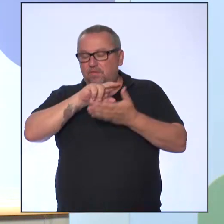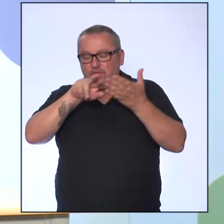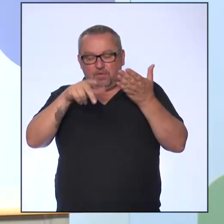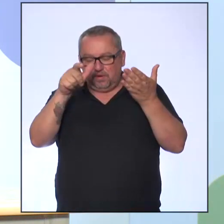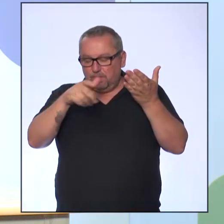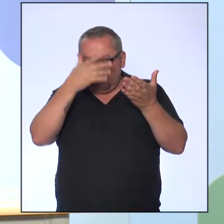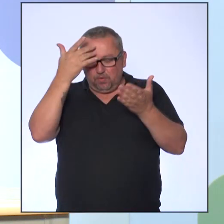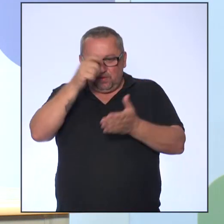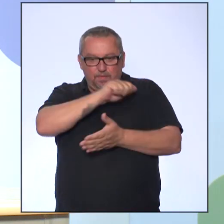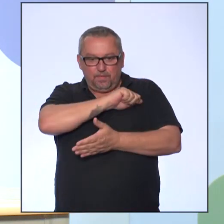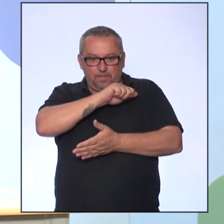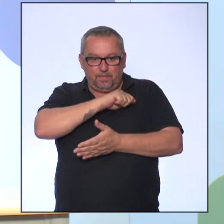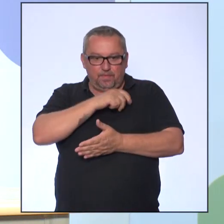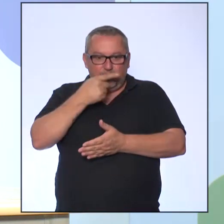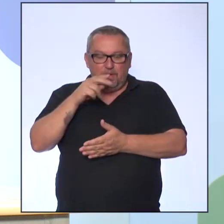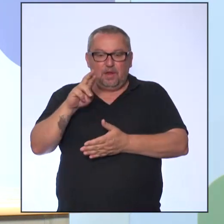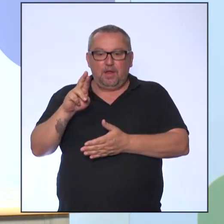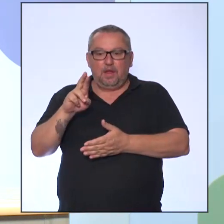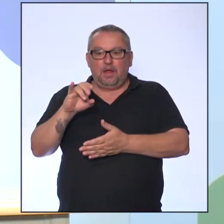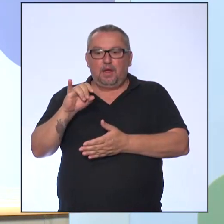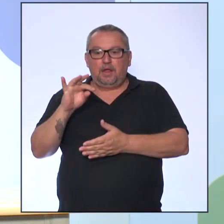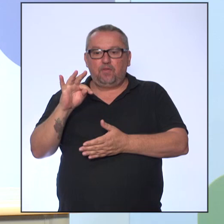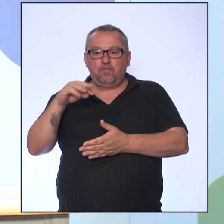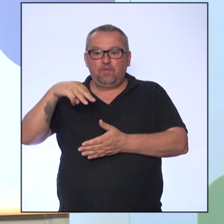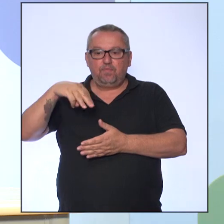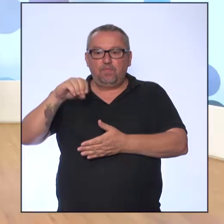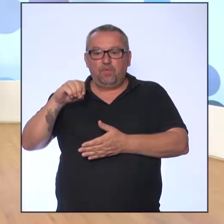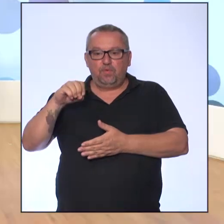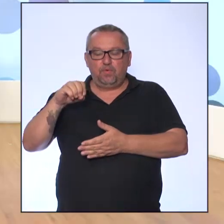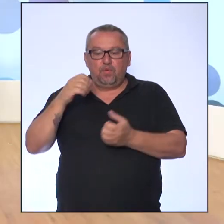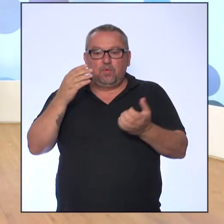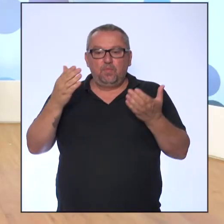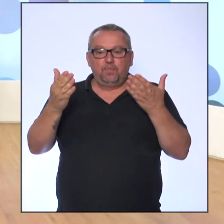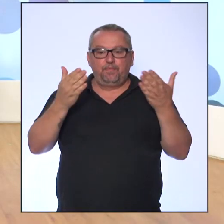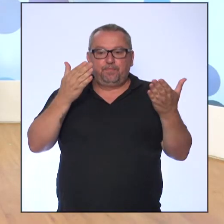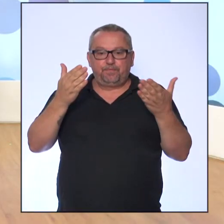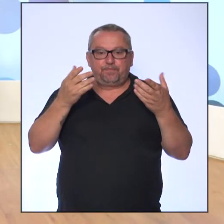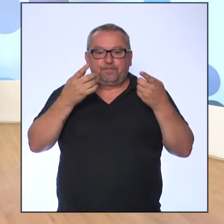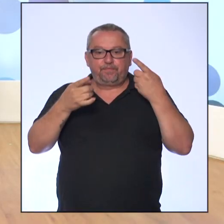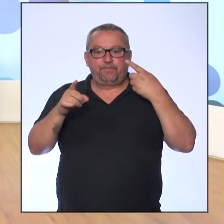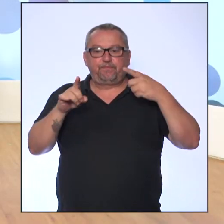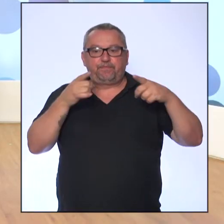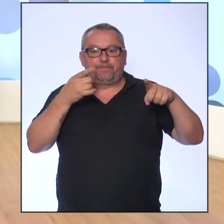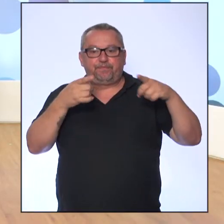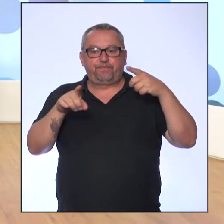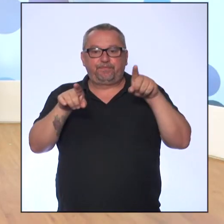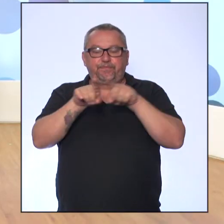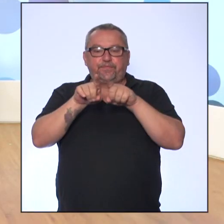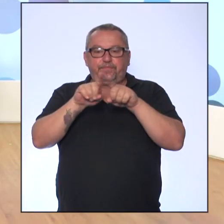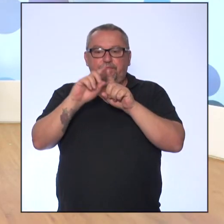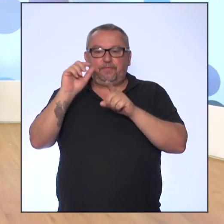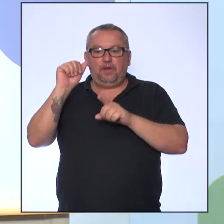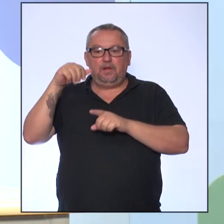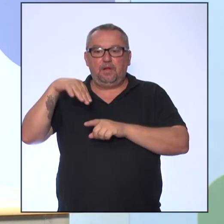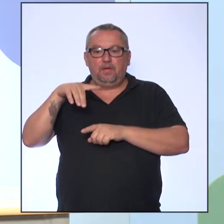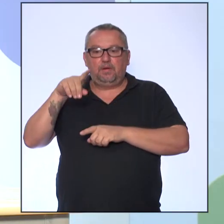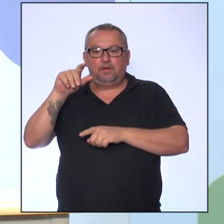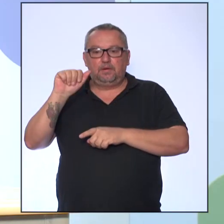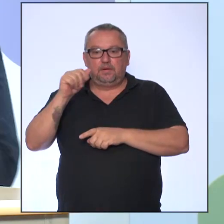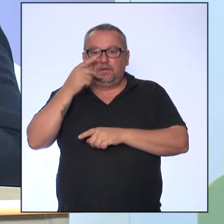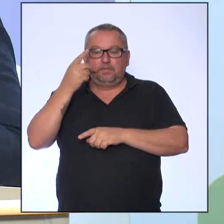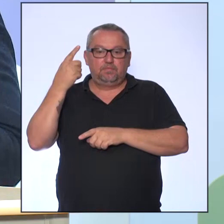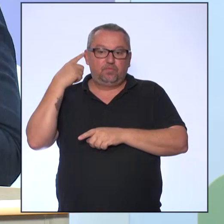Rian citam o ritmo como um dos parâmetros aí do som, né? E a Amanda fala